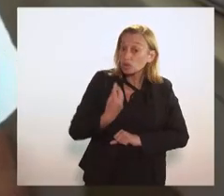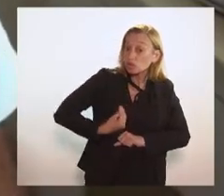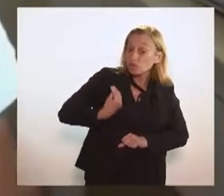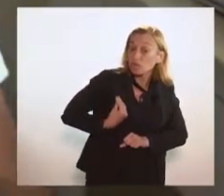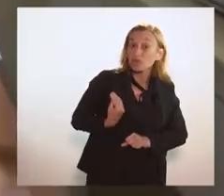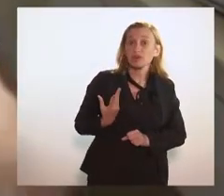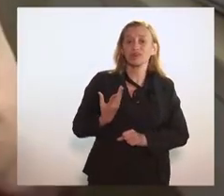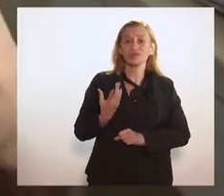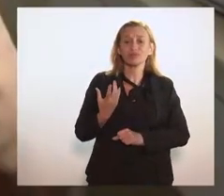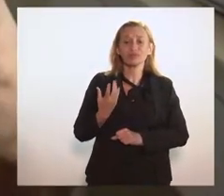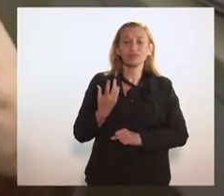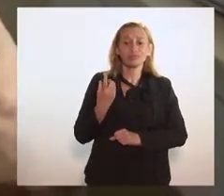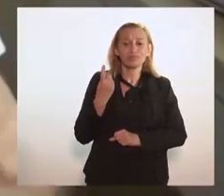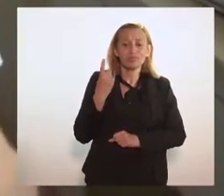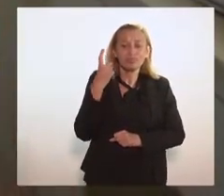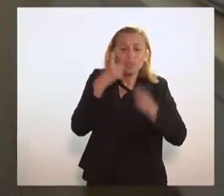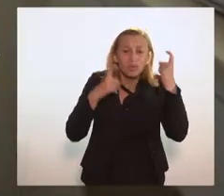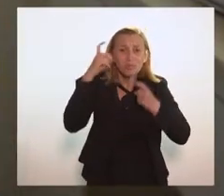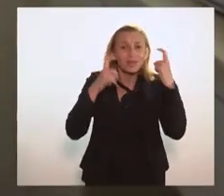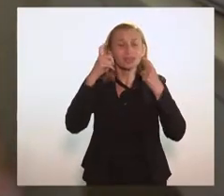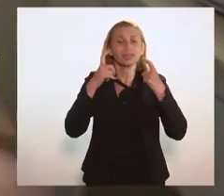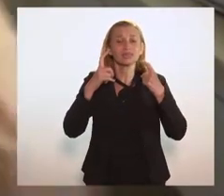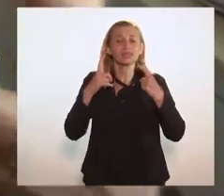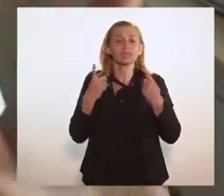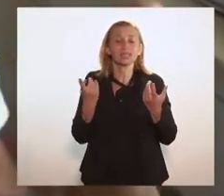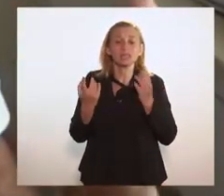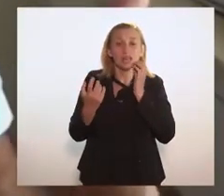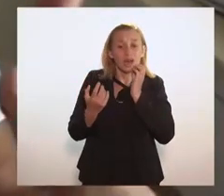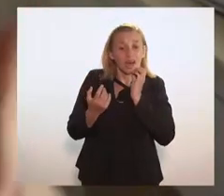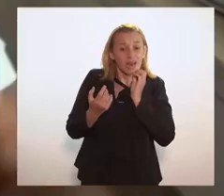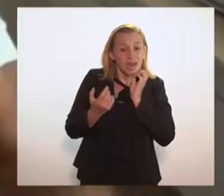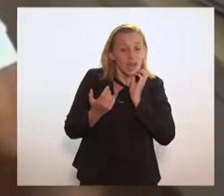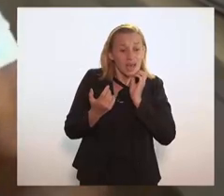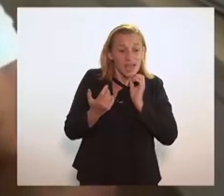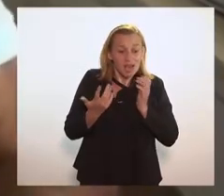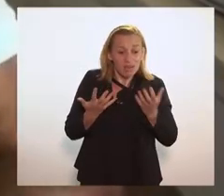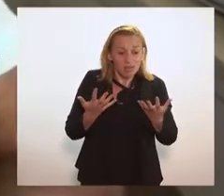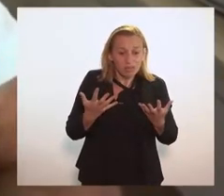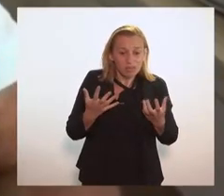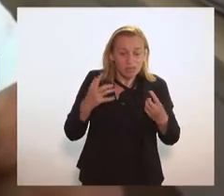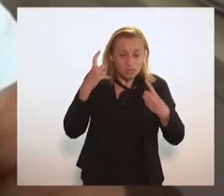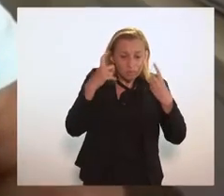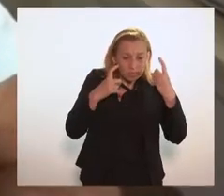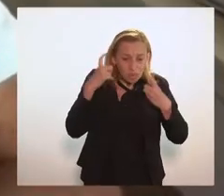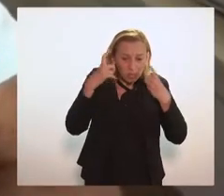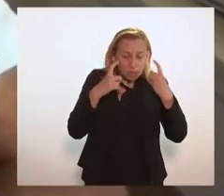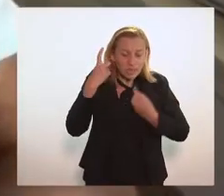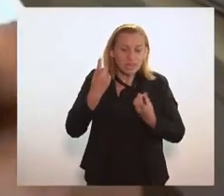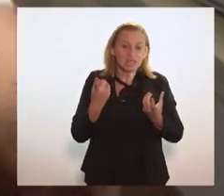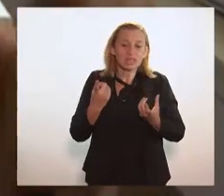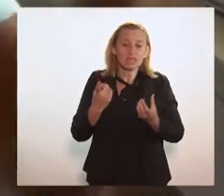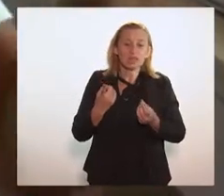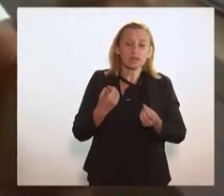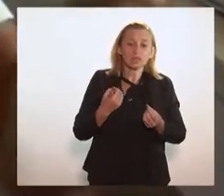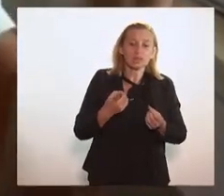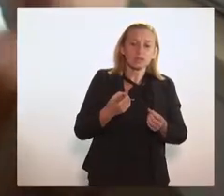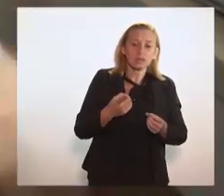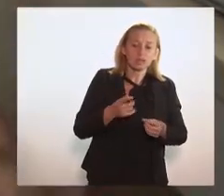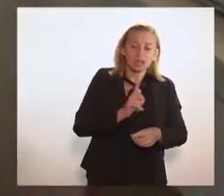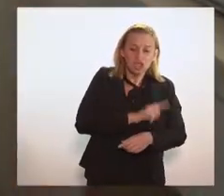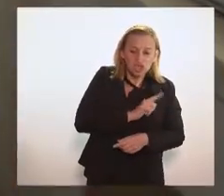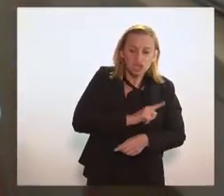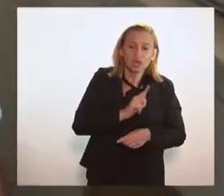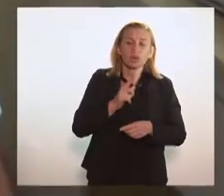um pânico, no sentido não é só o pânico do medo, não. Um pânico de gestão,